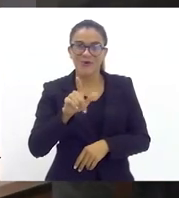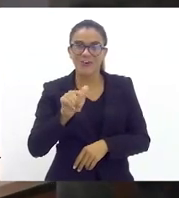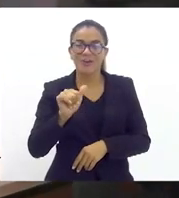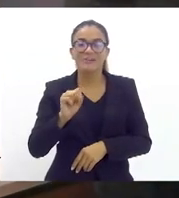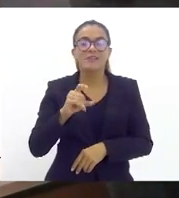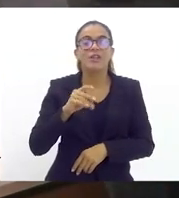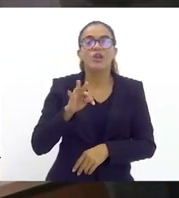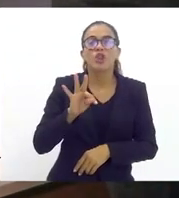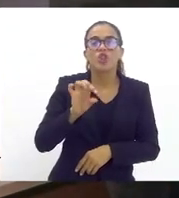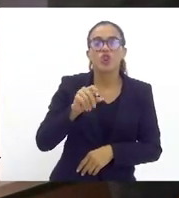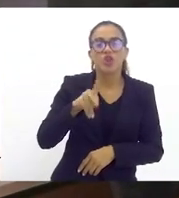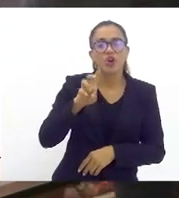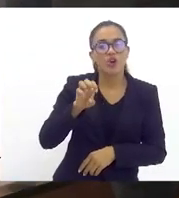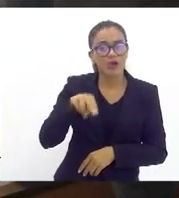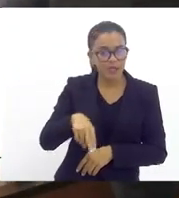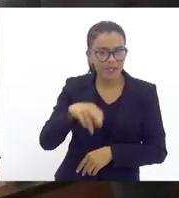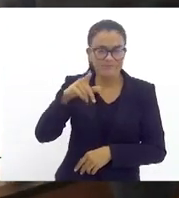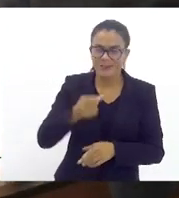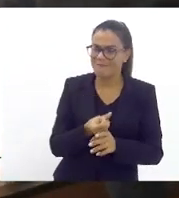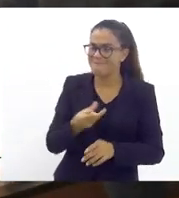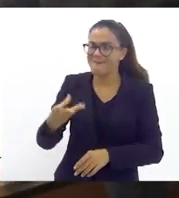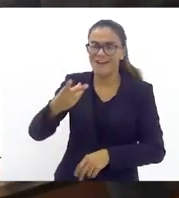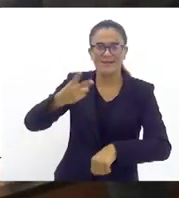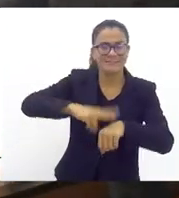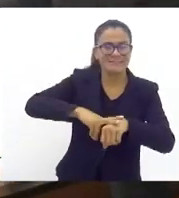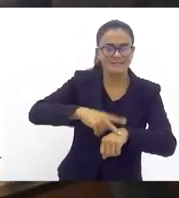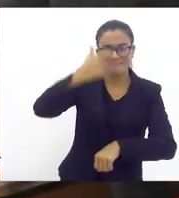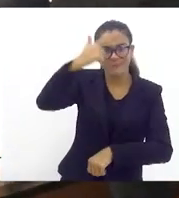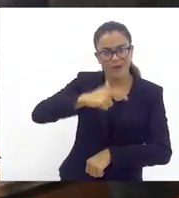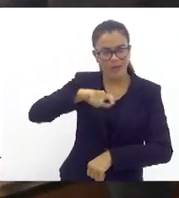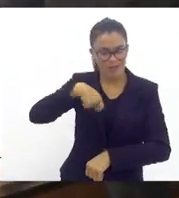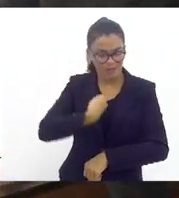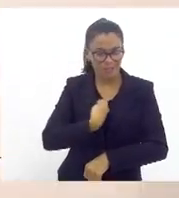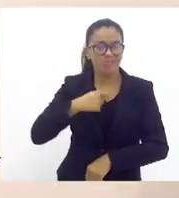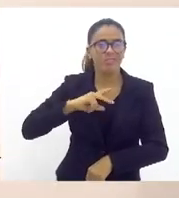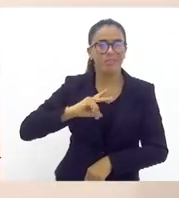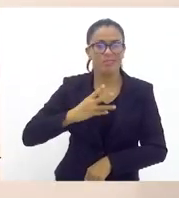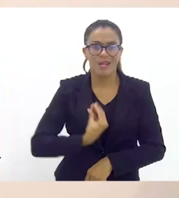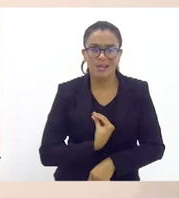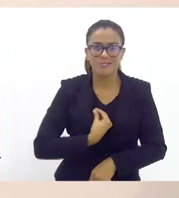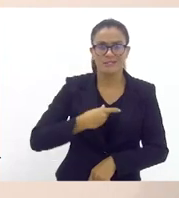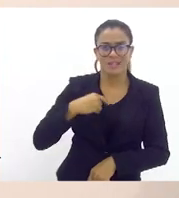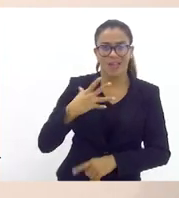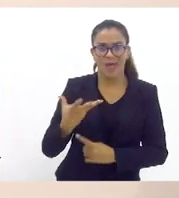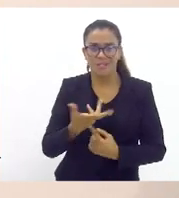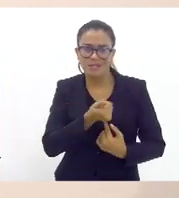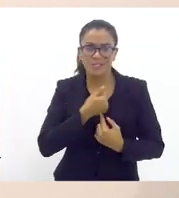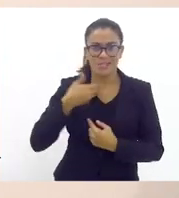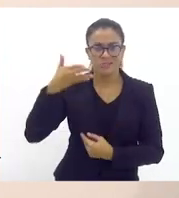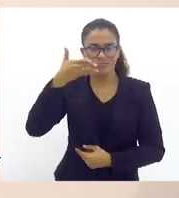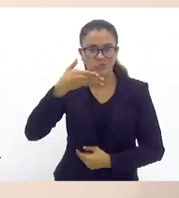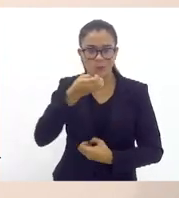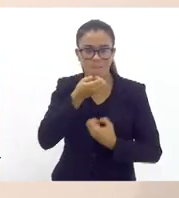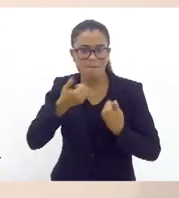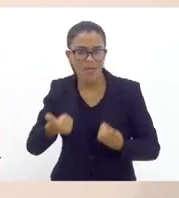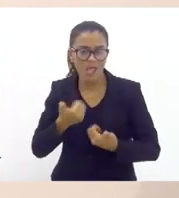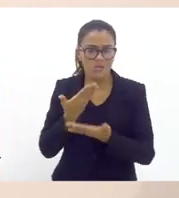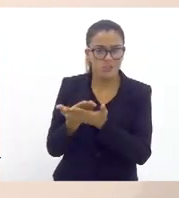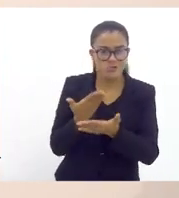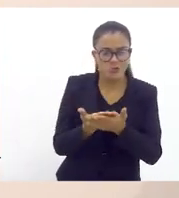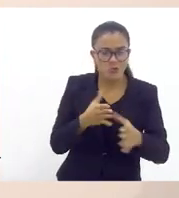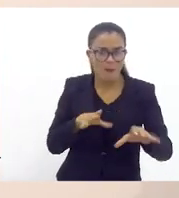de tokenização. Eu já fui token muitas vezes por ser trans, por ser artista, por ser uma pessoa que fala bem, que tem formação, que tem